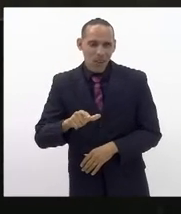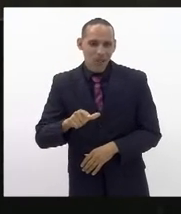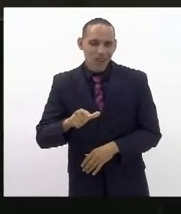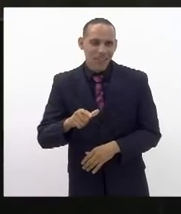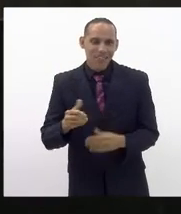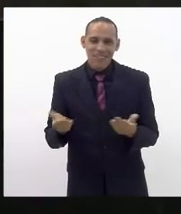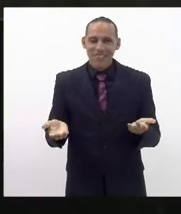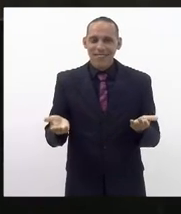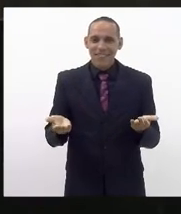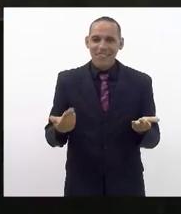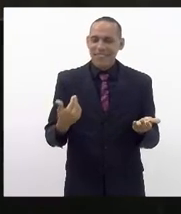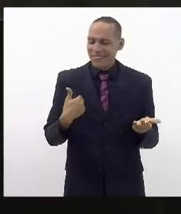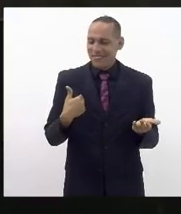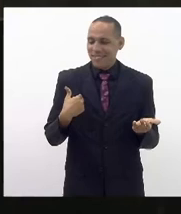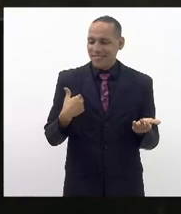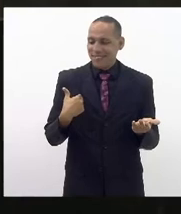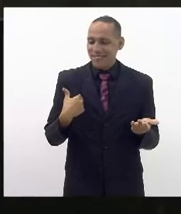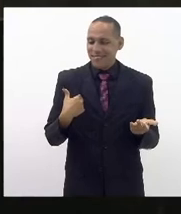né? E eu